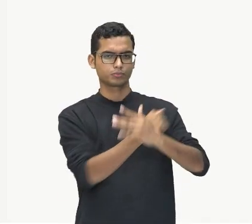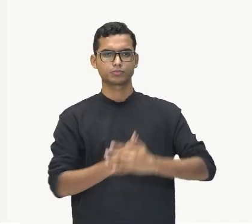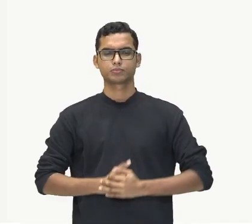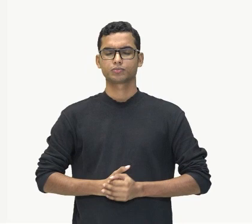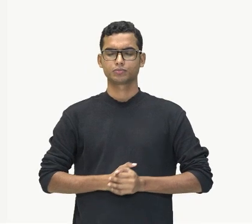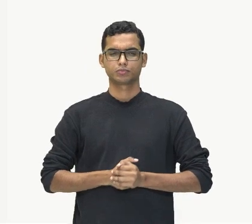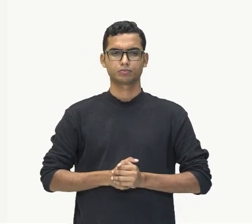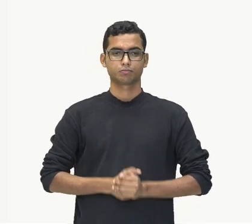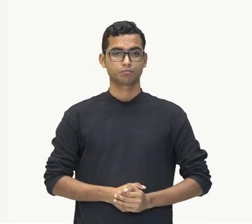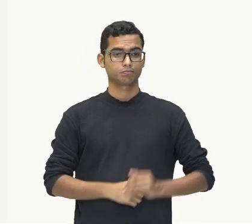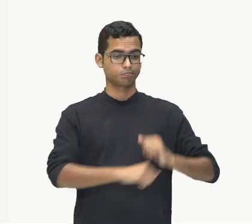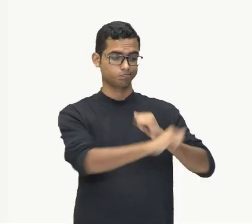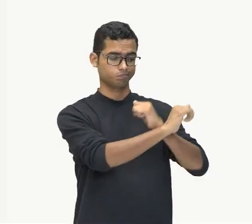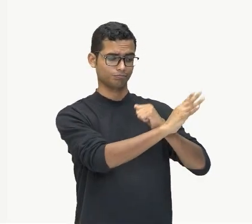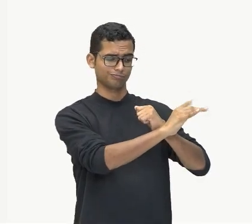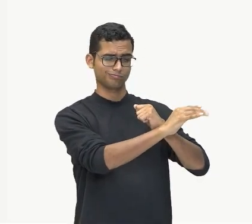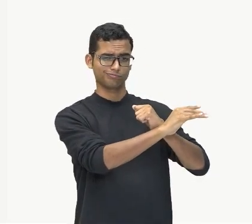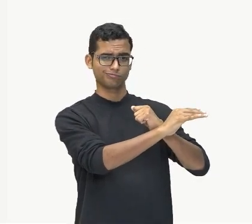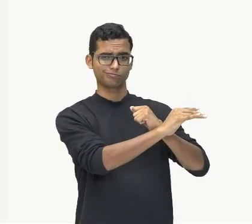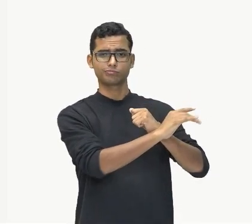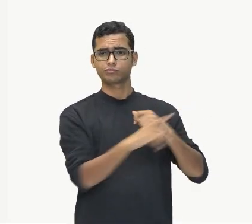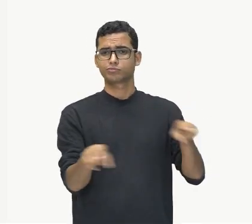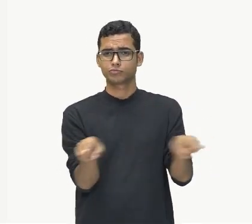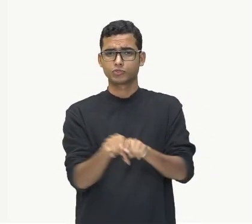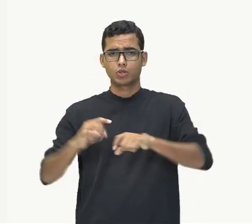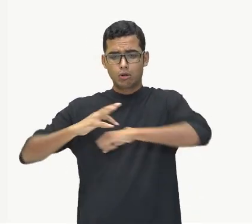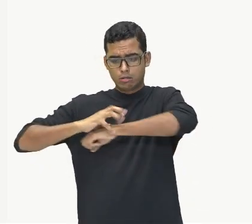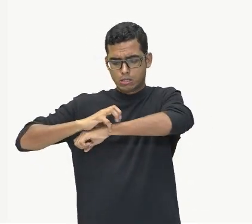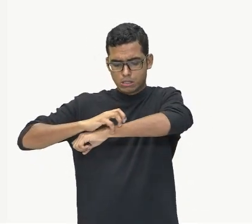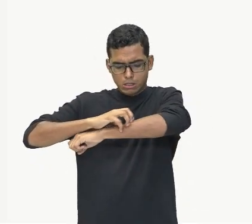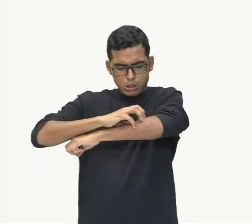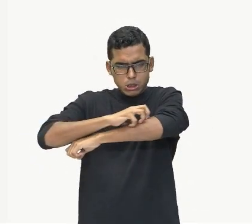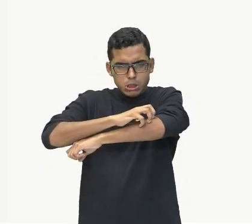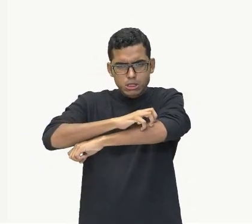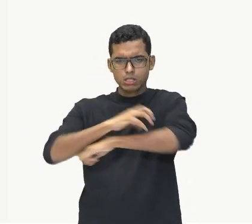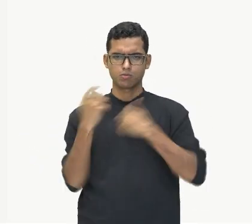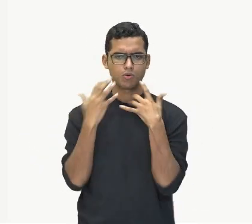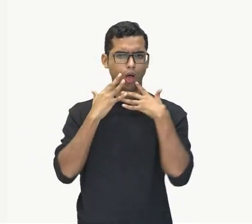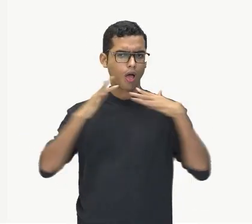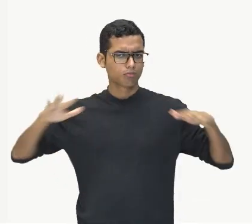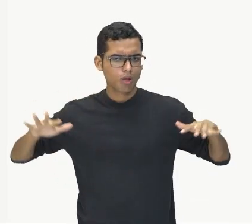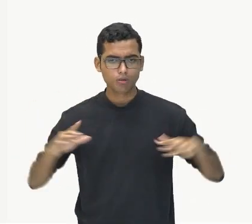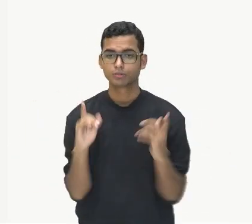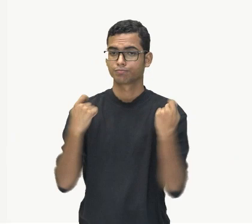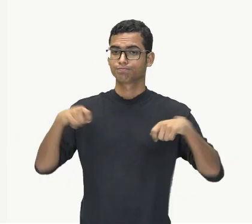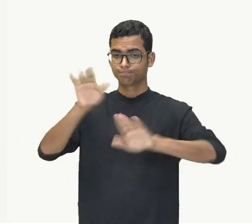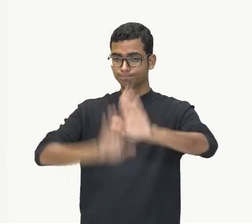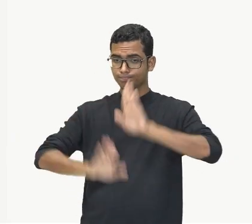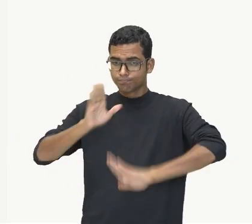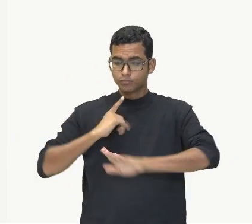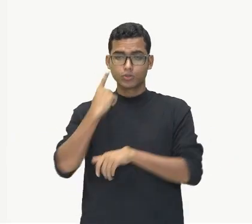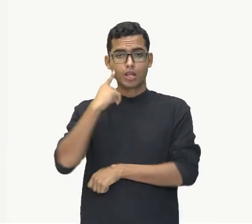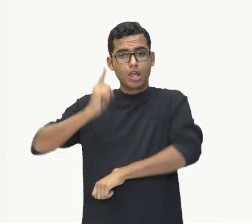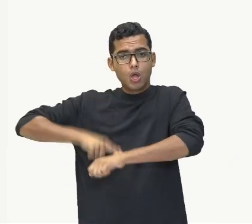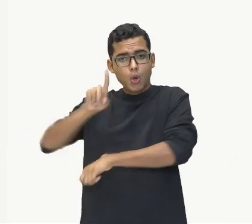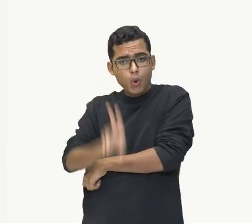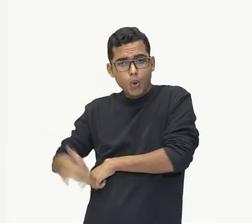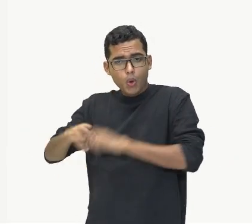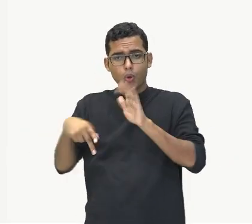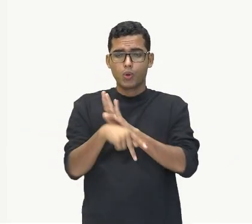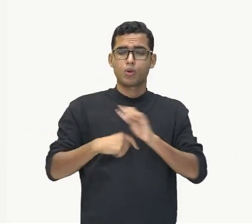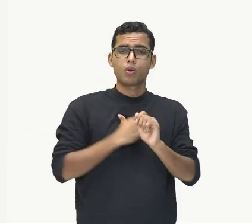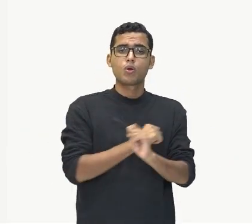Os ácidos, eles são corrosivos por natureza, então temos que ter muito cuidado ao manusear